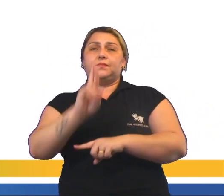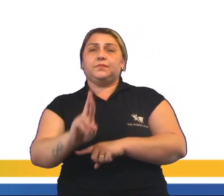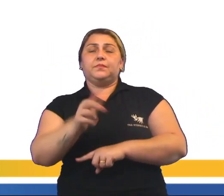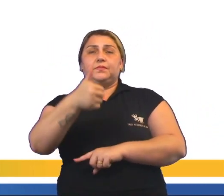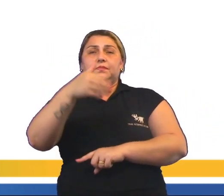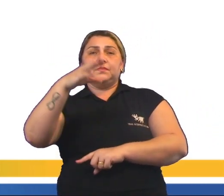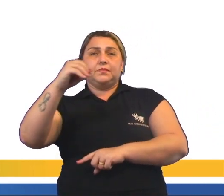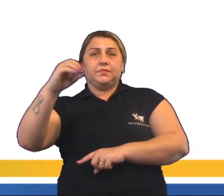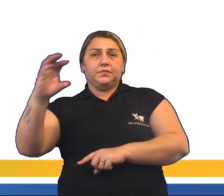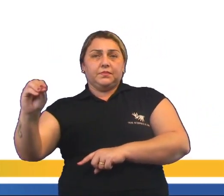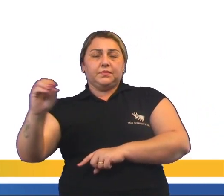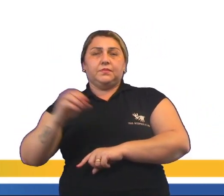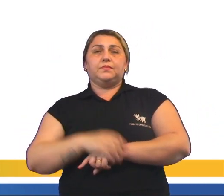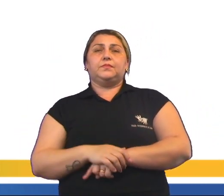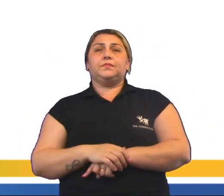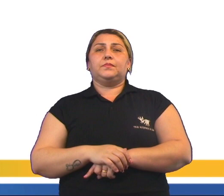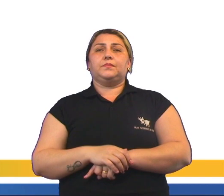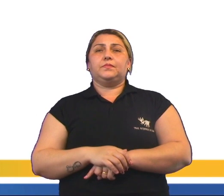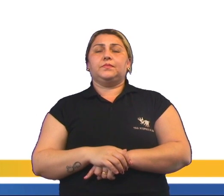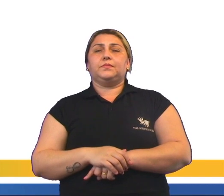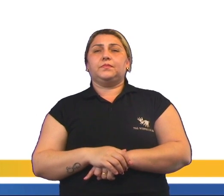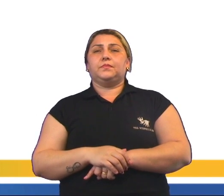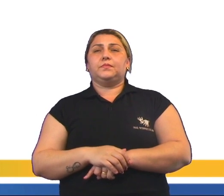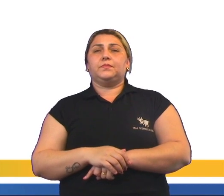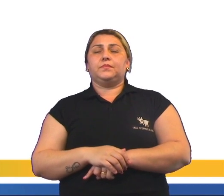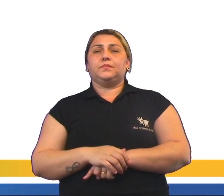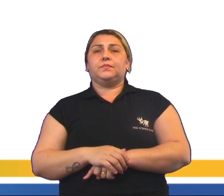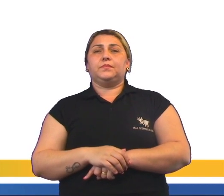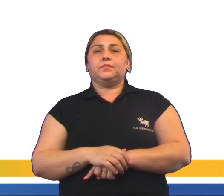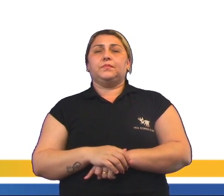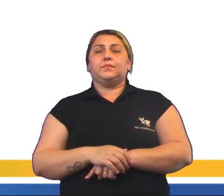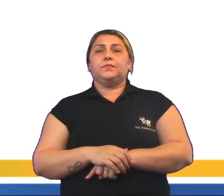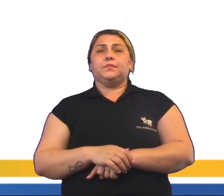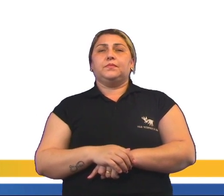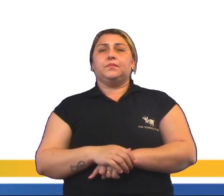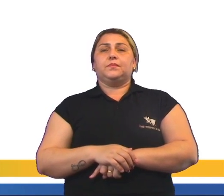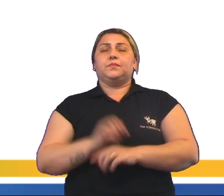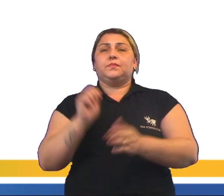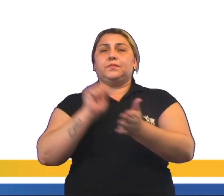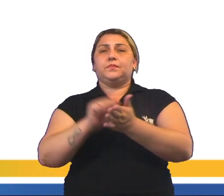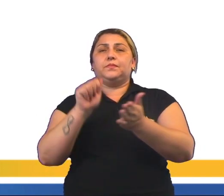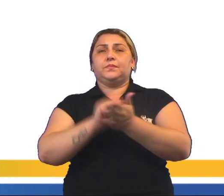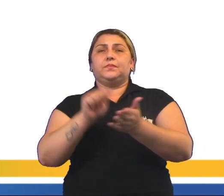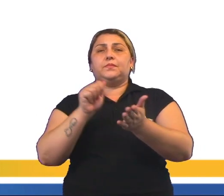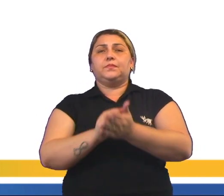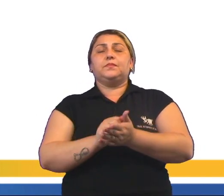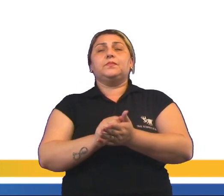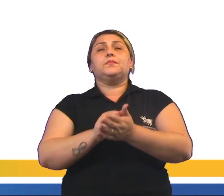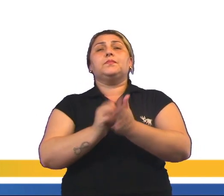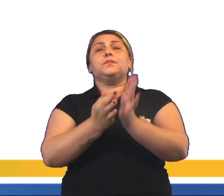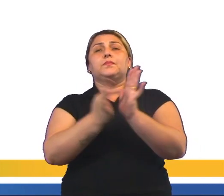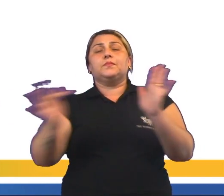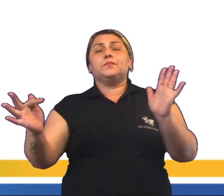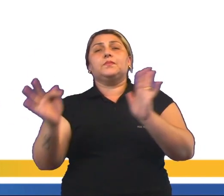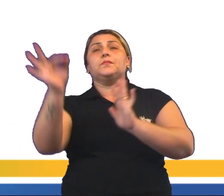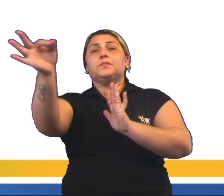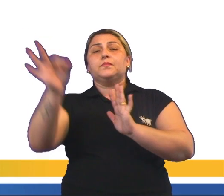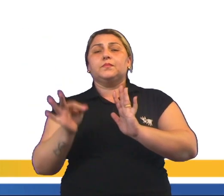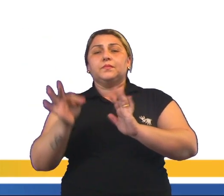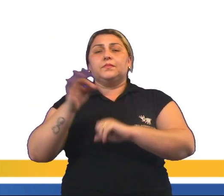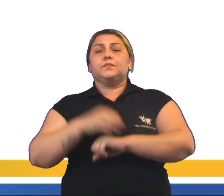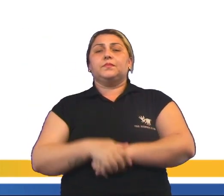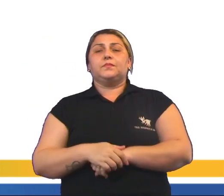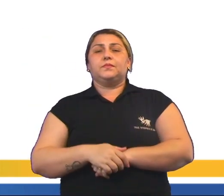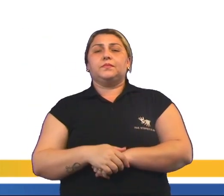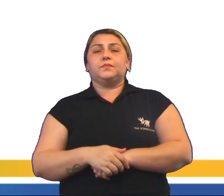por 100, tá? Para, assim, escrevermos na forma de porcentagem. Então, observe